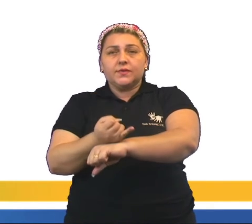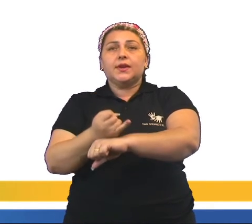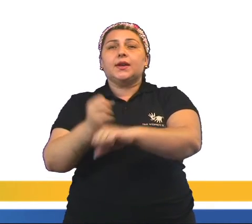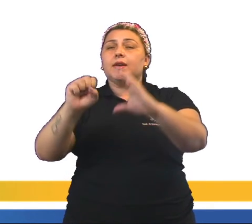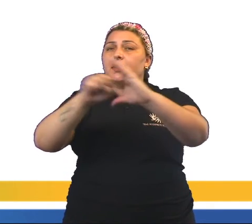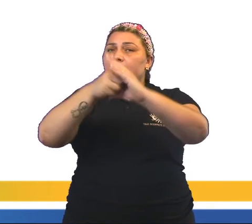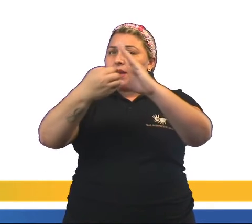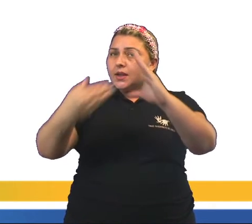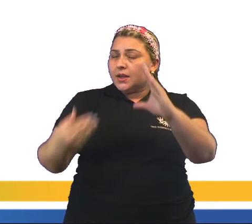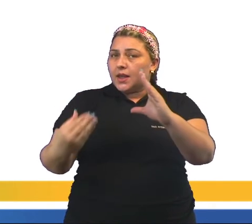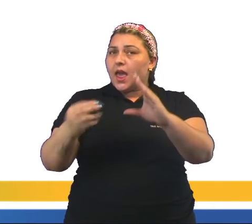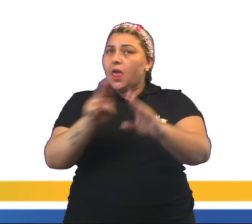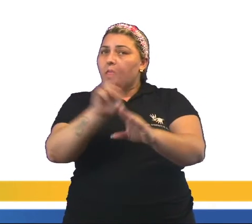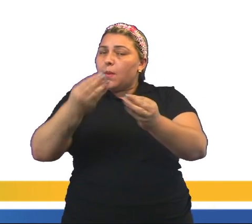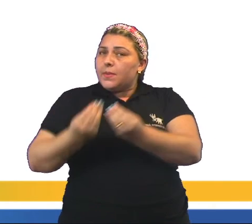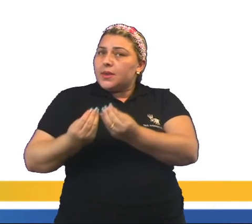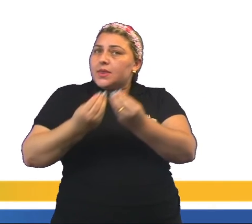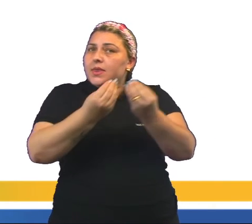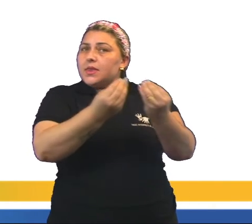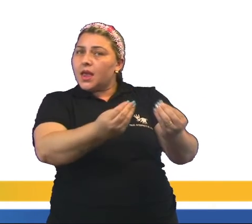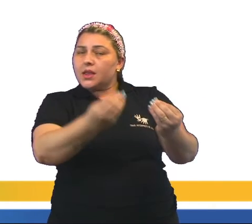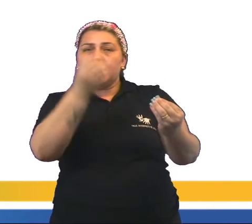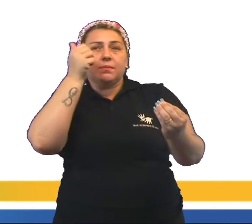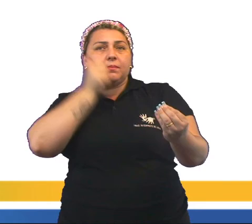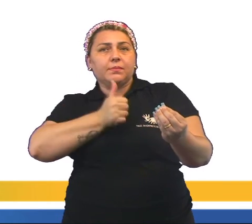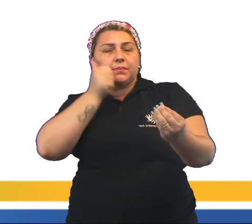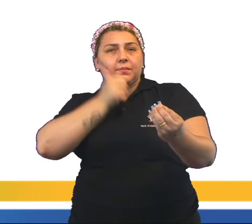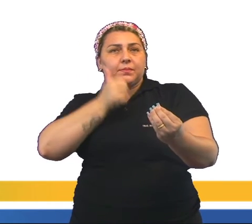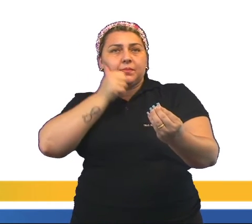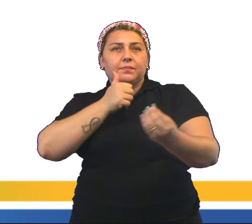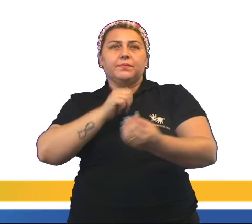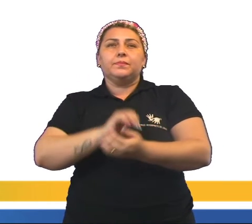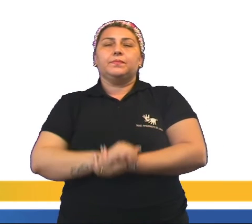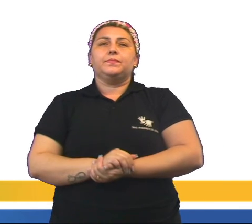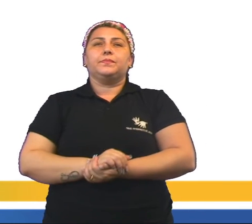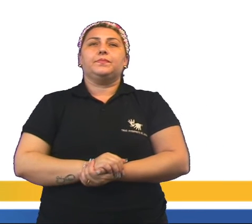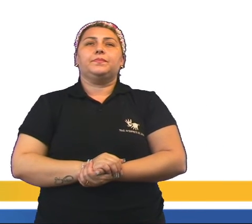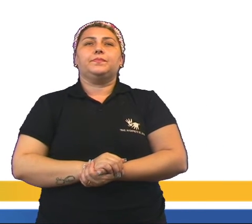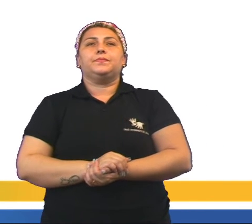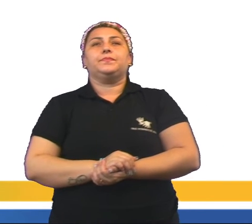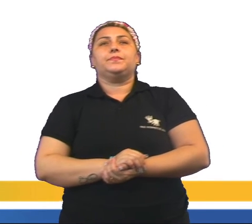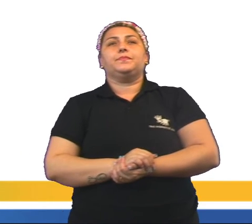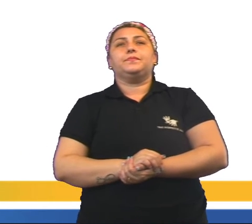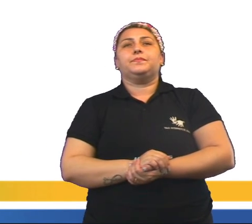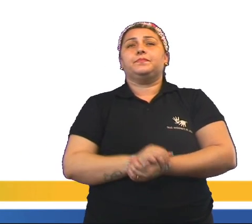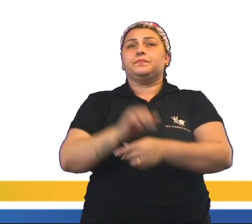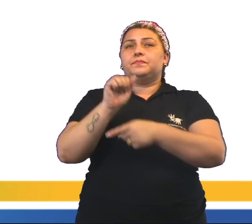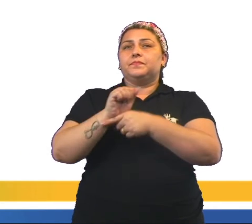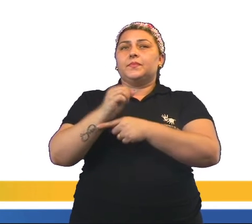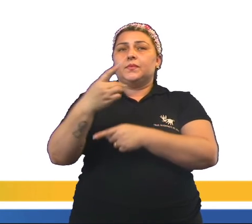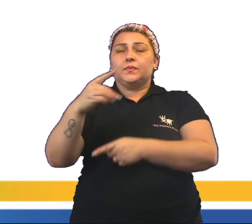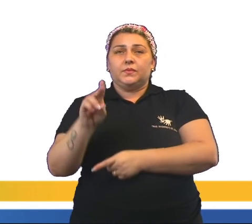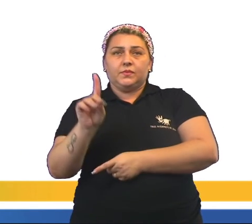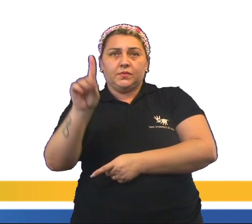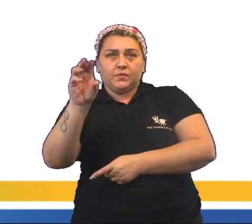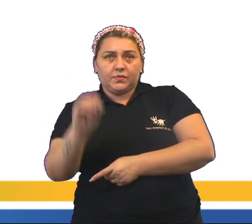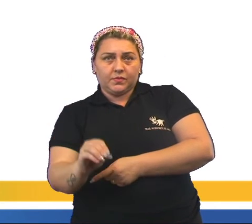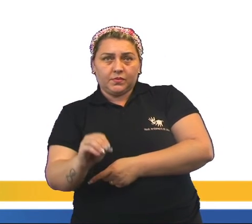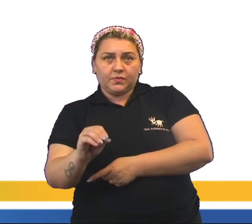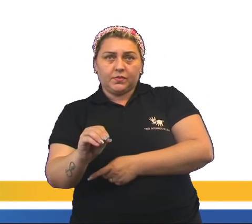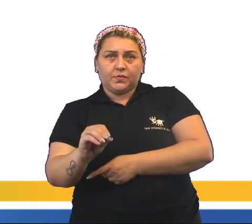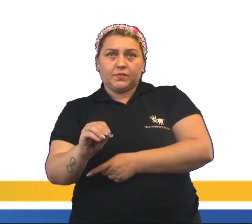são atribuições, são rótulos que acabam sendo estabelecidos. Letra A,